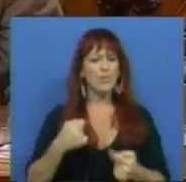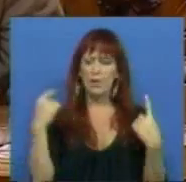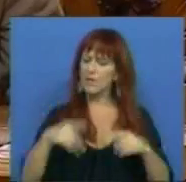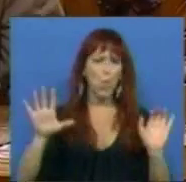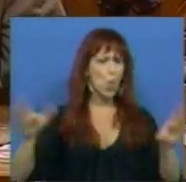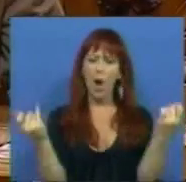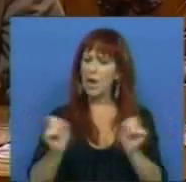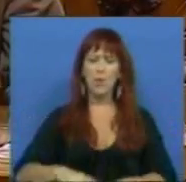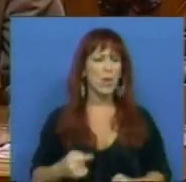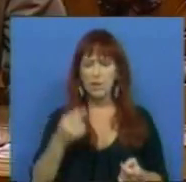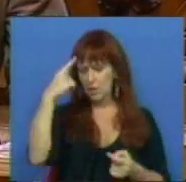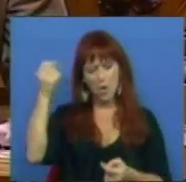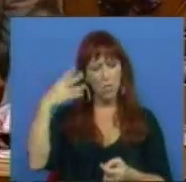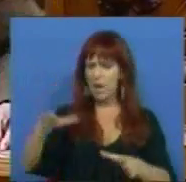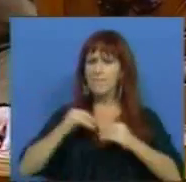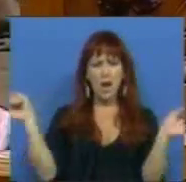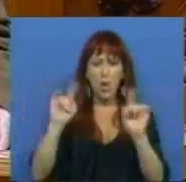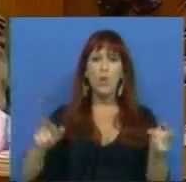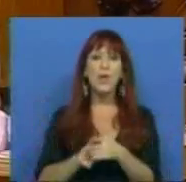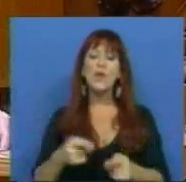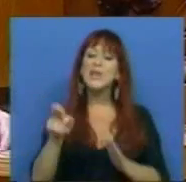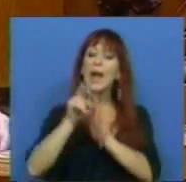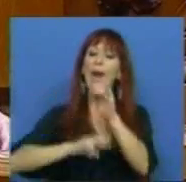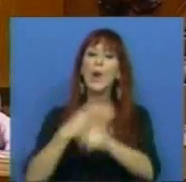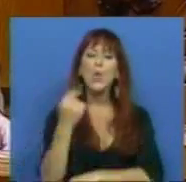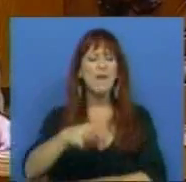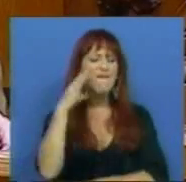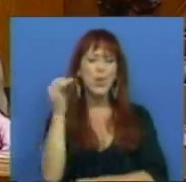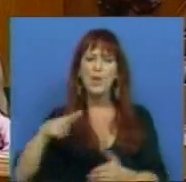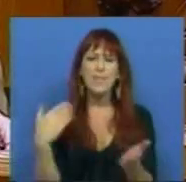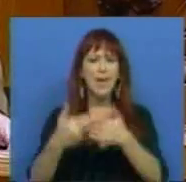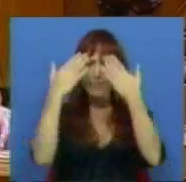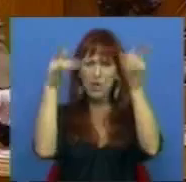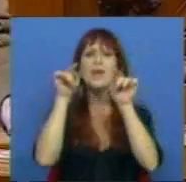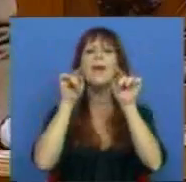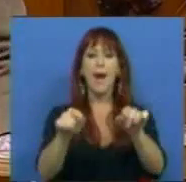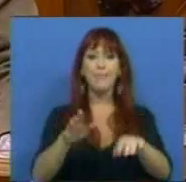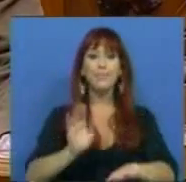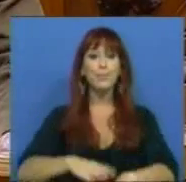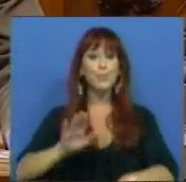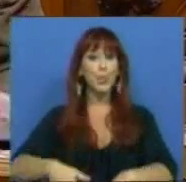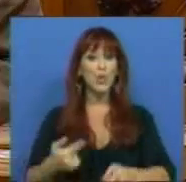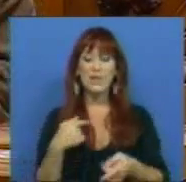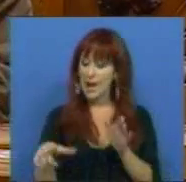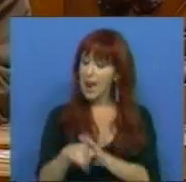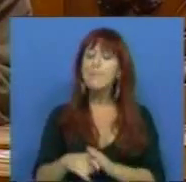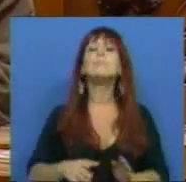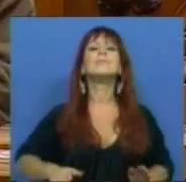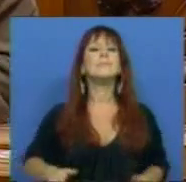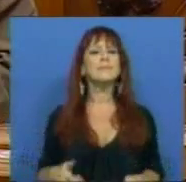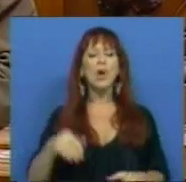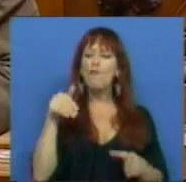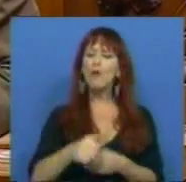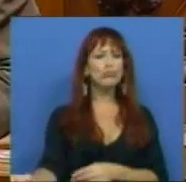ter qualquer condescendência para com uma regra que é uma vergonha para a democracia. E por isso essa lei mereceu